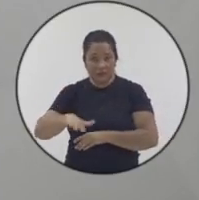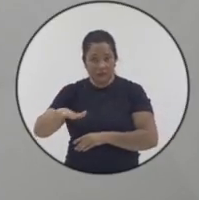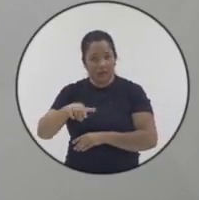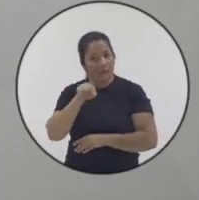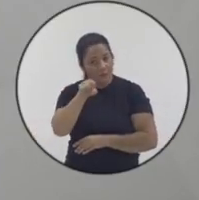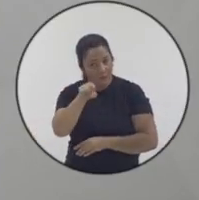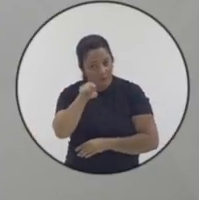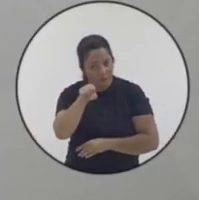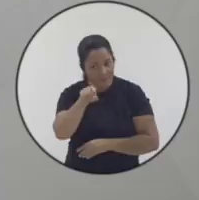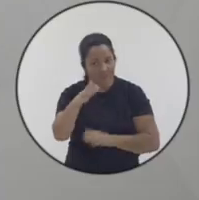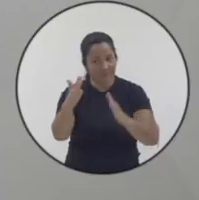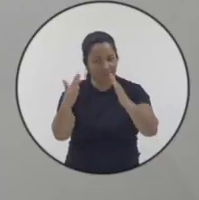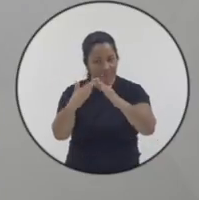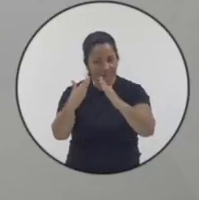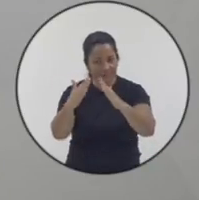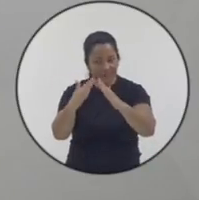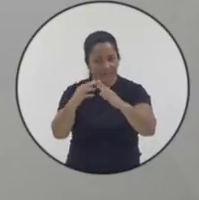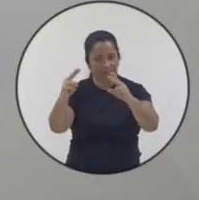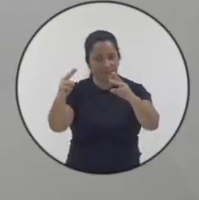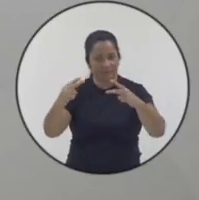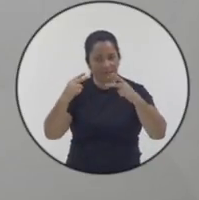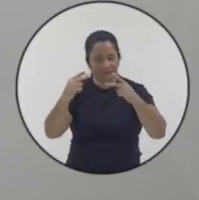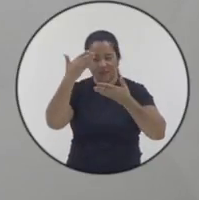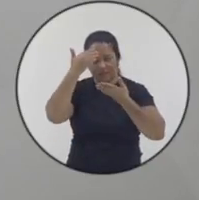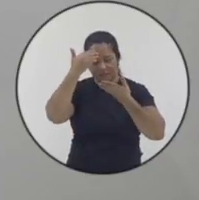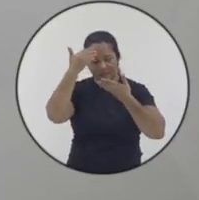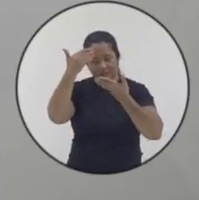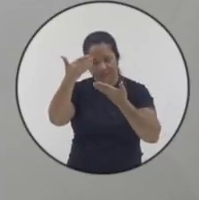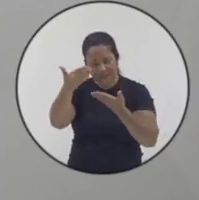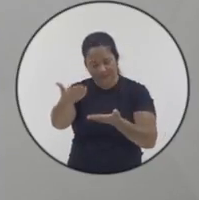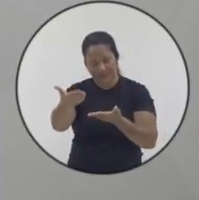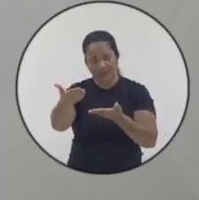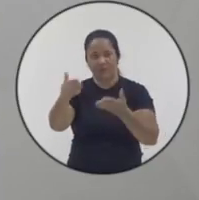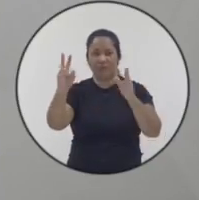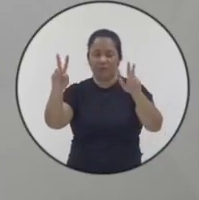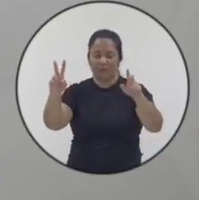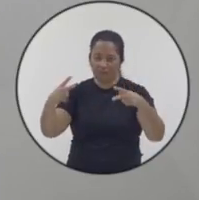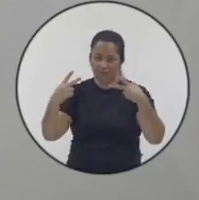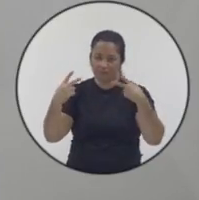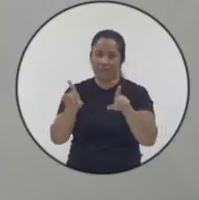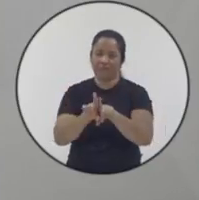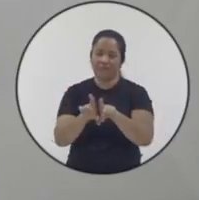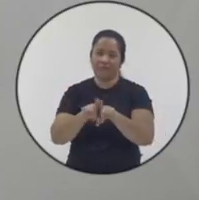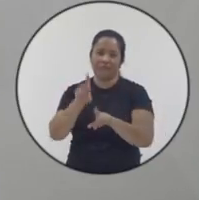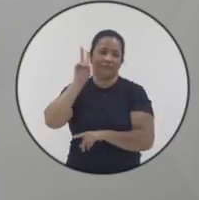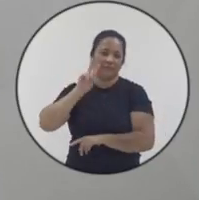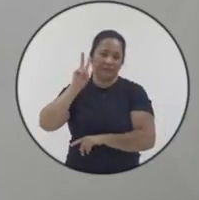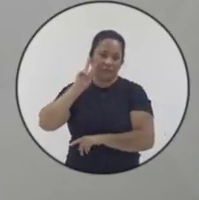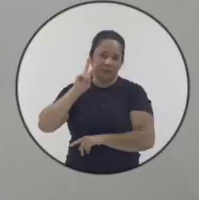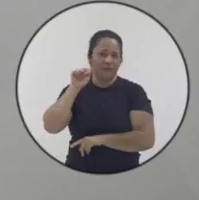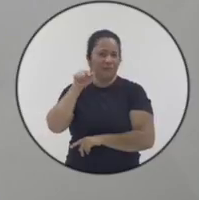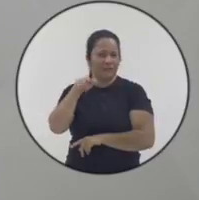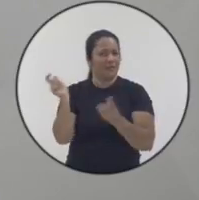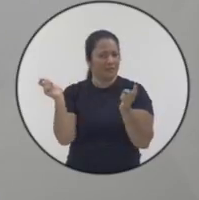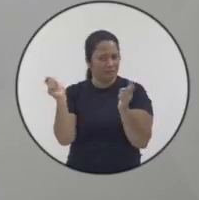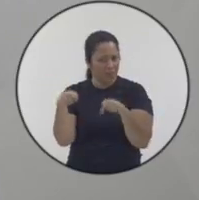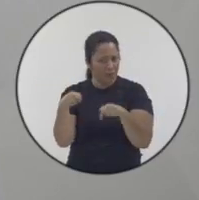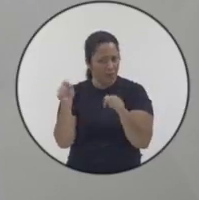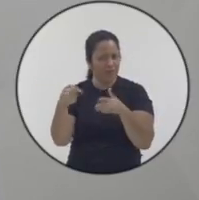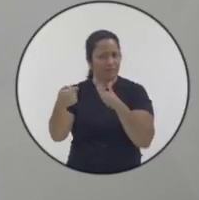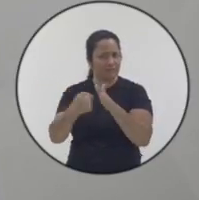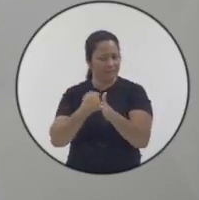casa, nossa gratidão por estar aqui também nos assistindo. E lembrando que você pode participar aqui em tempo